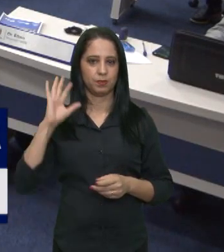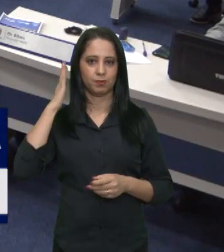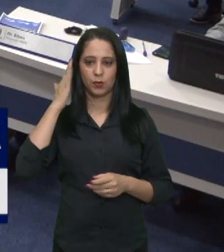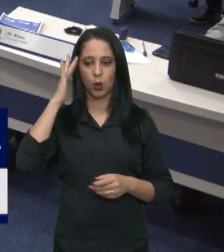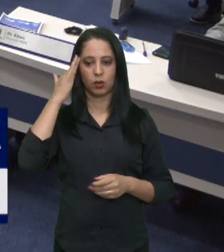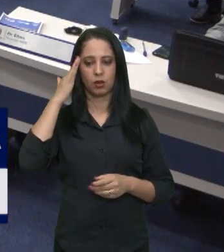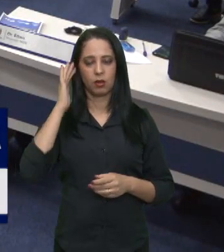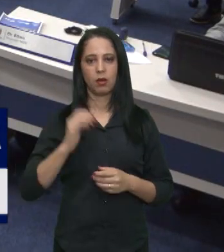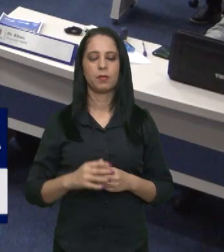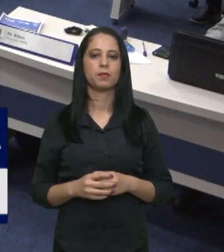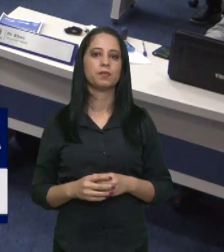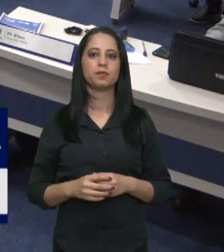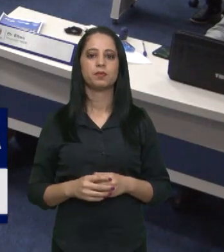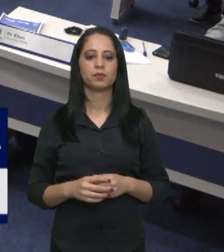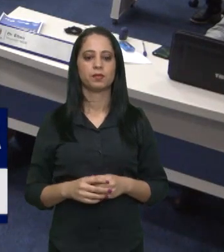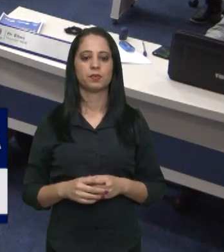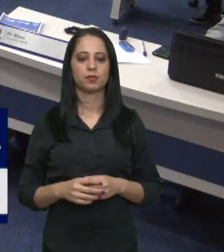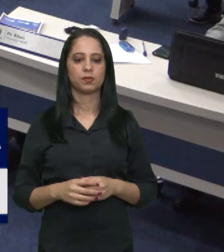Ah, nenhuma Ô, vereador,